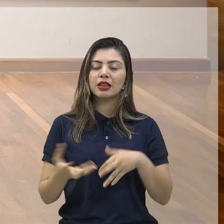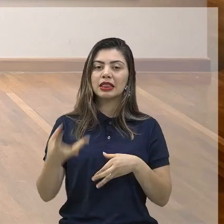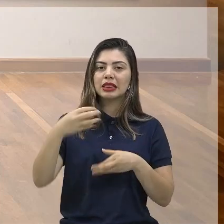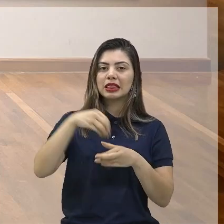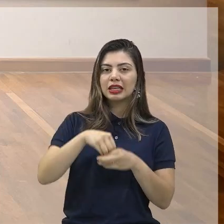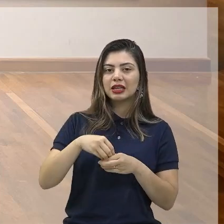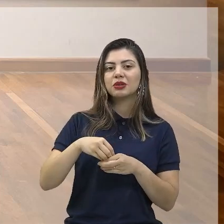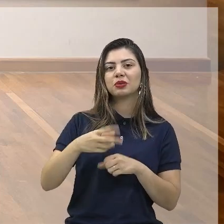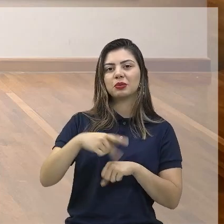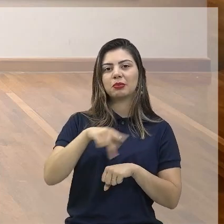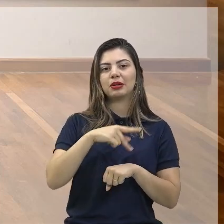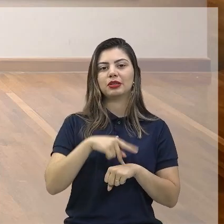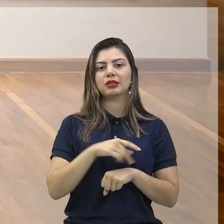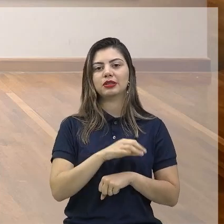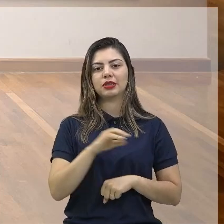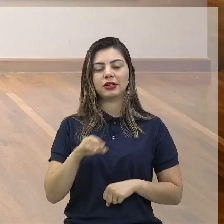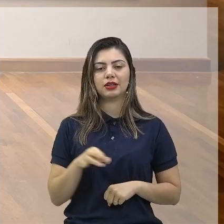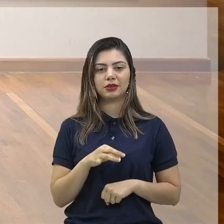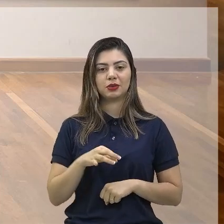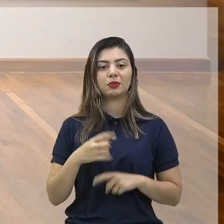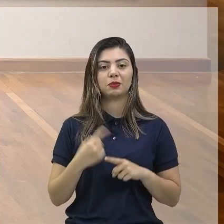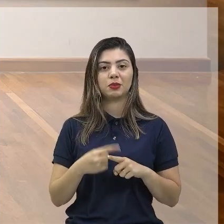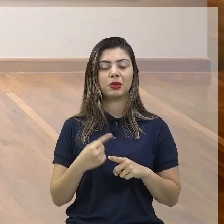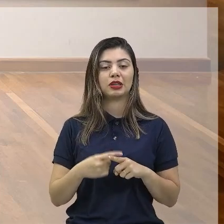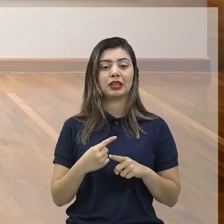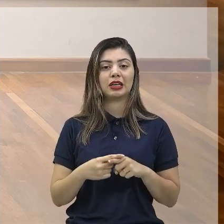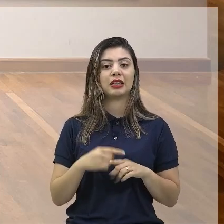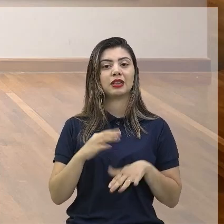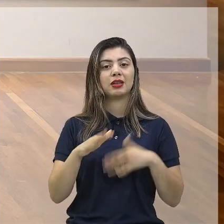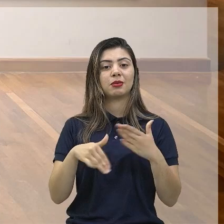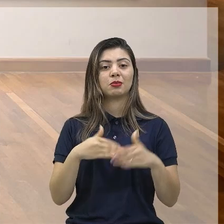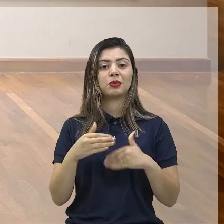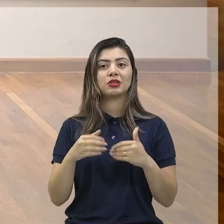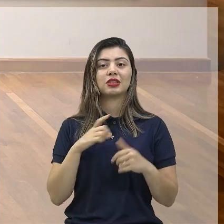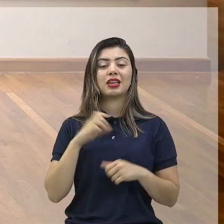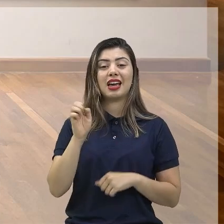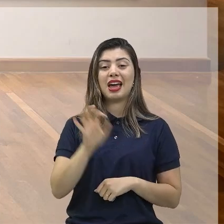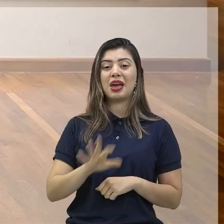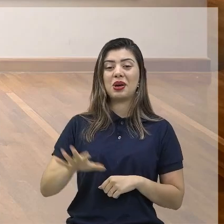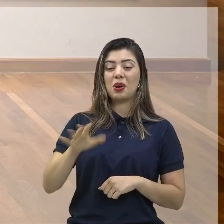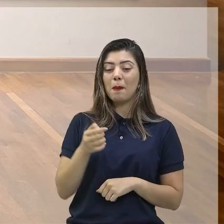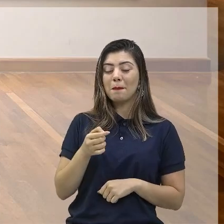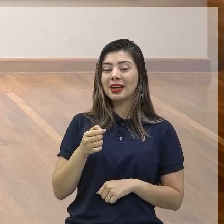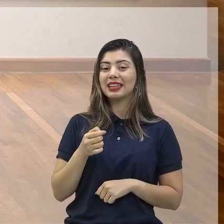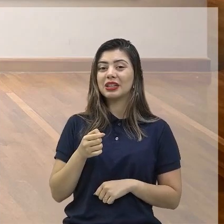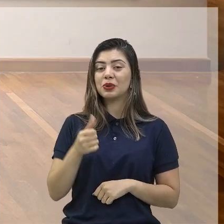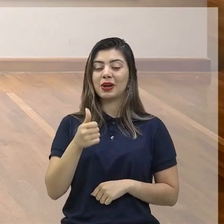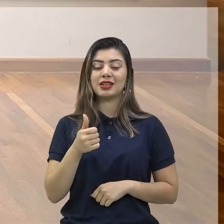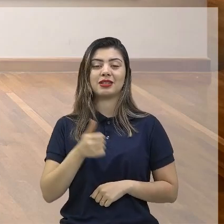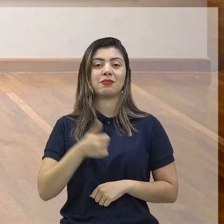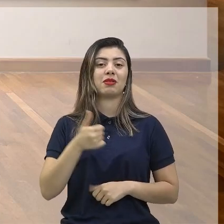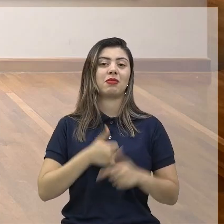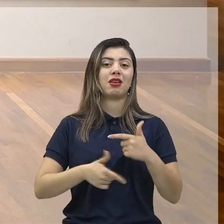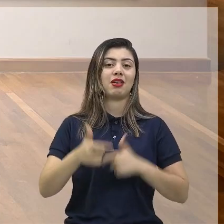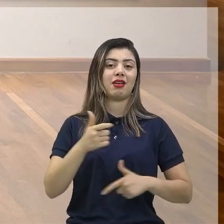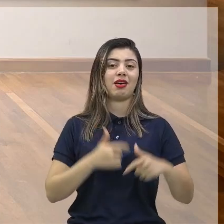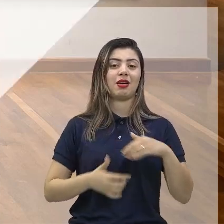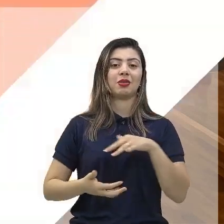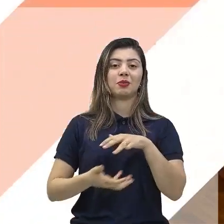falei para vocês, né, fazem aí essa Europa aí prestes a eclodir, então, aí na Primeira Guerra Mundial.